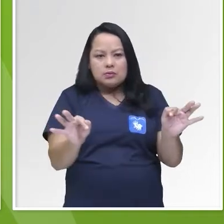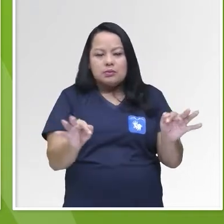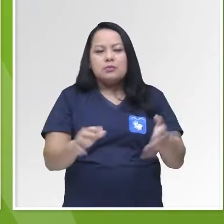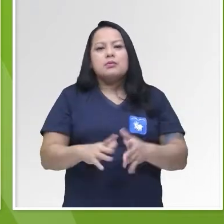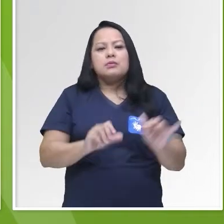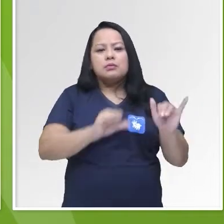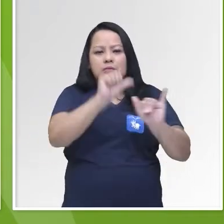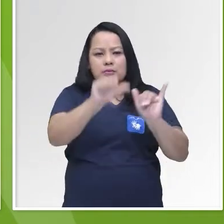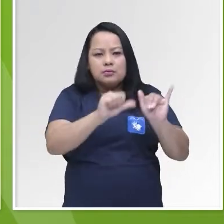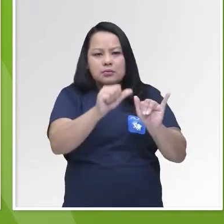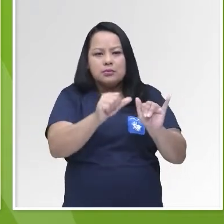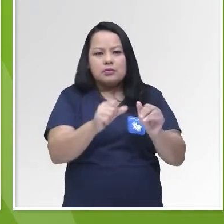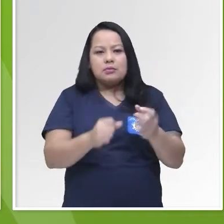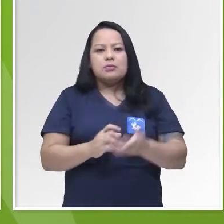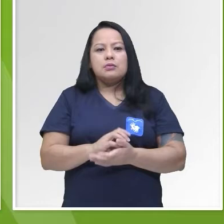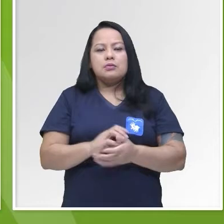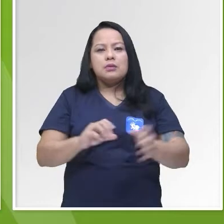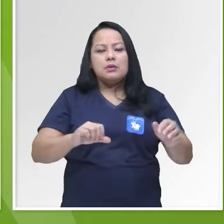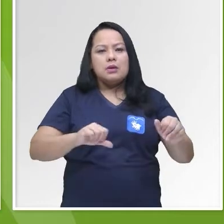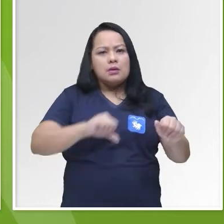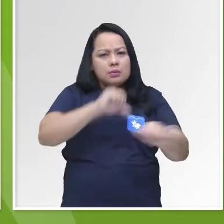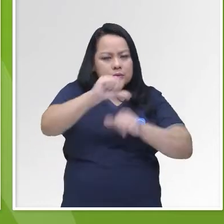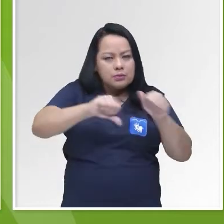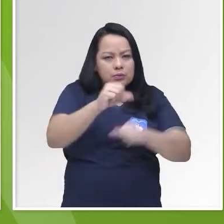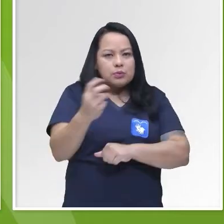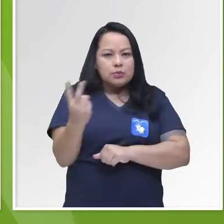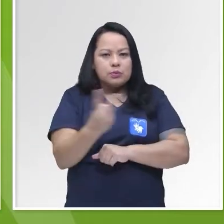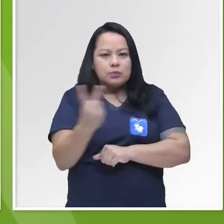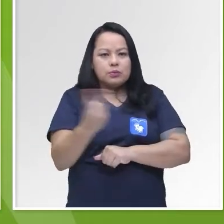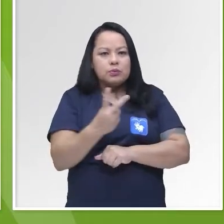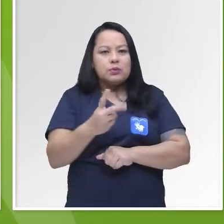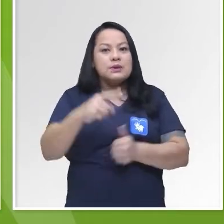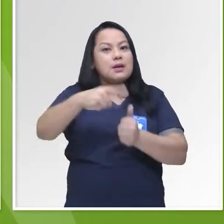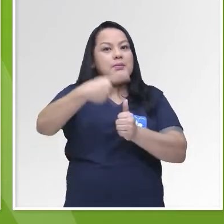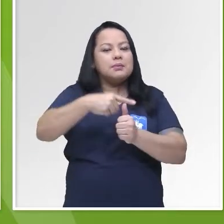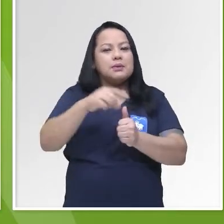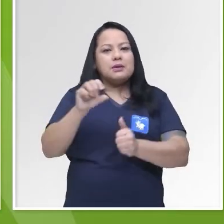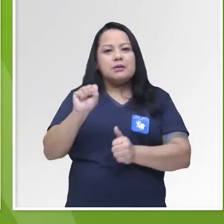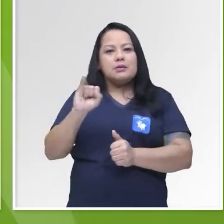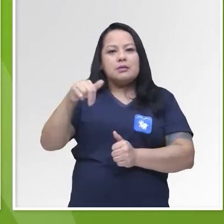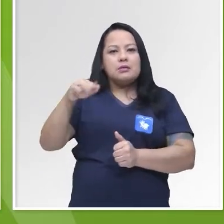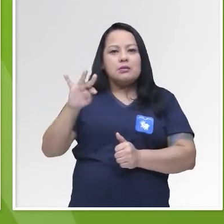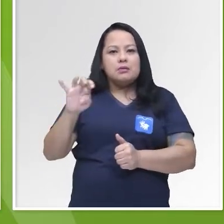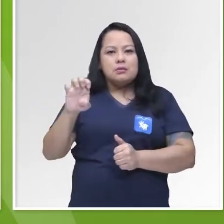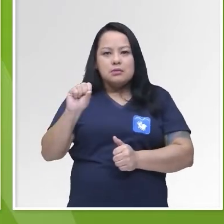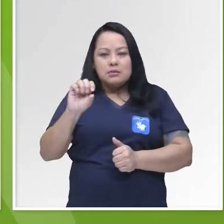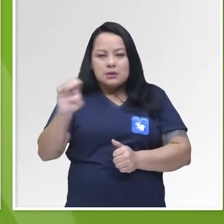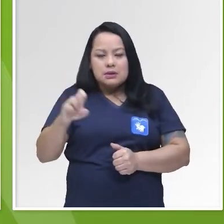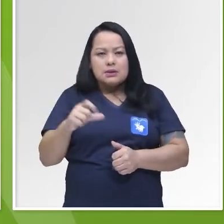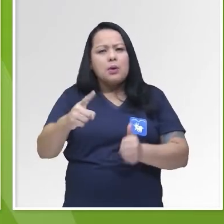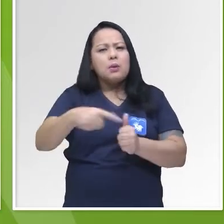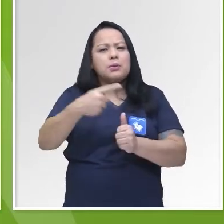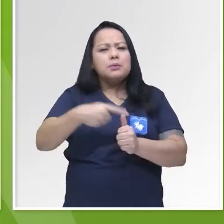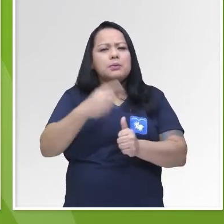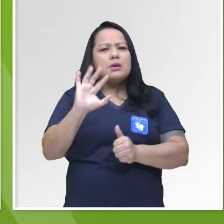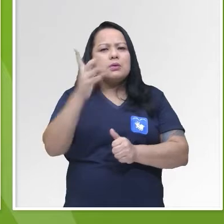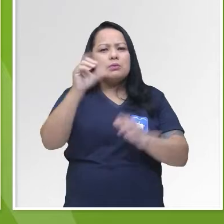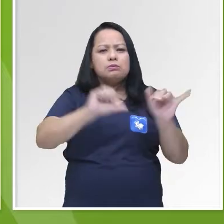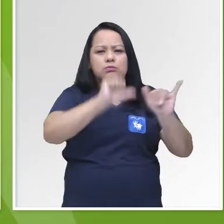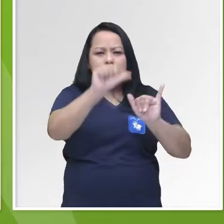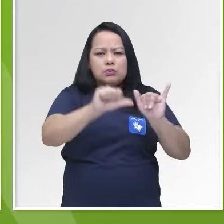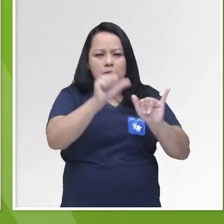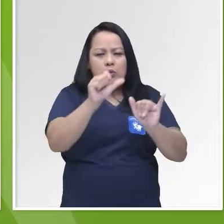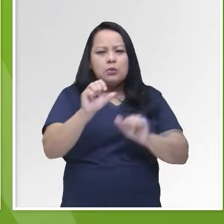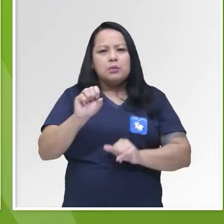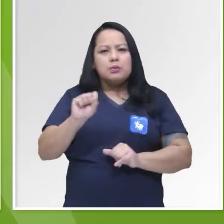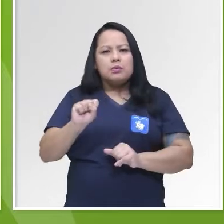de troca dupla. Então, a gente observa no primeiro momento uma reação de